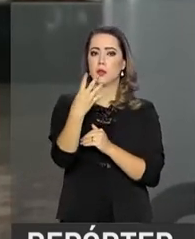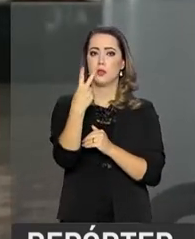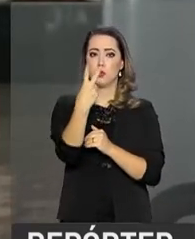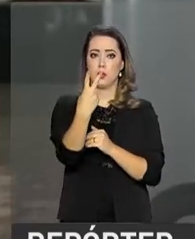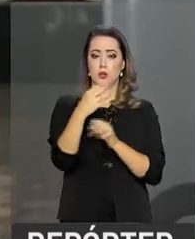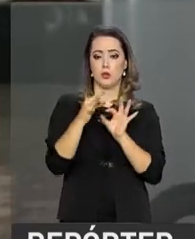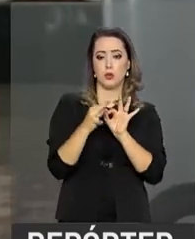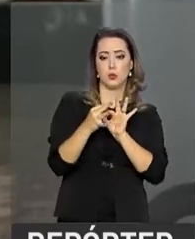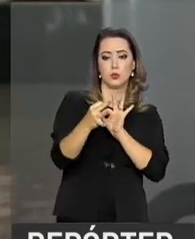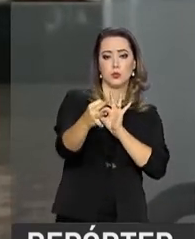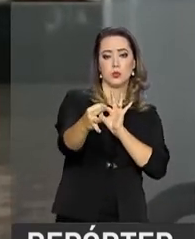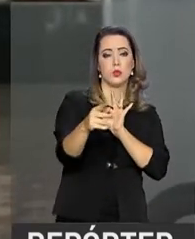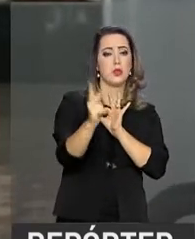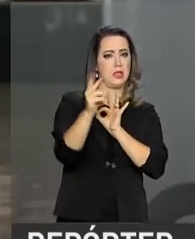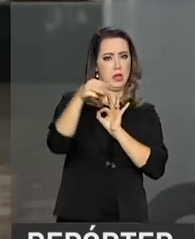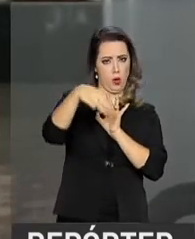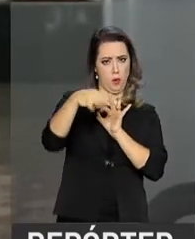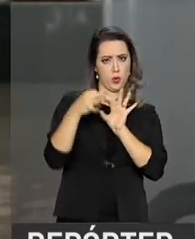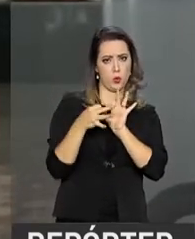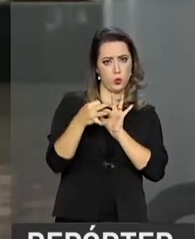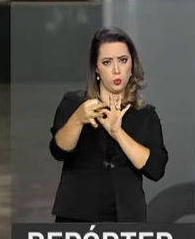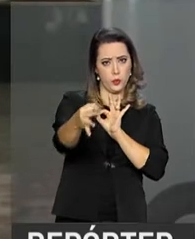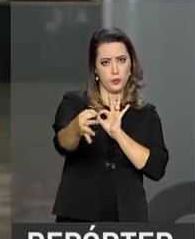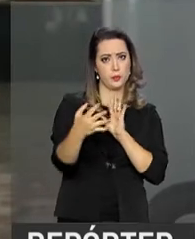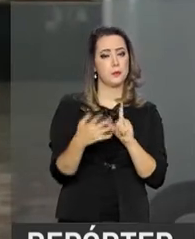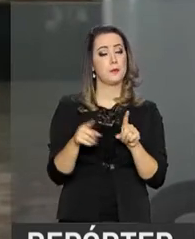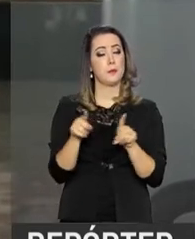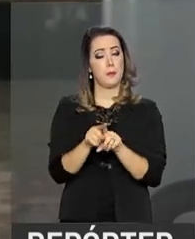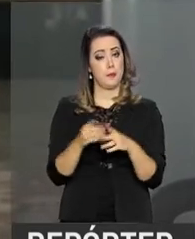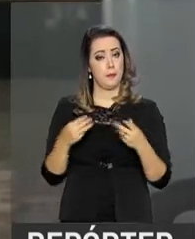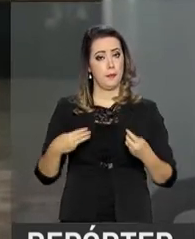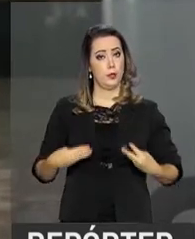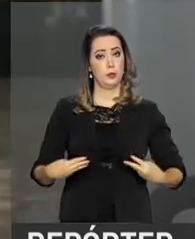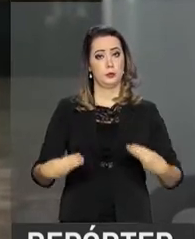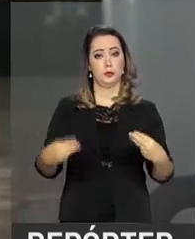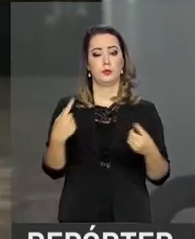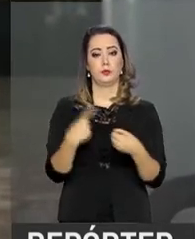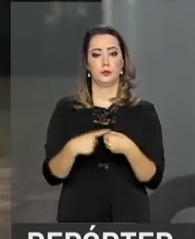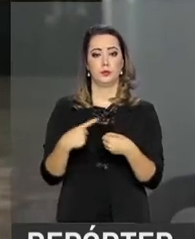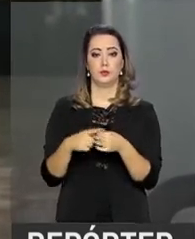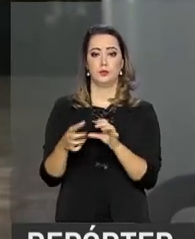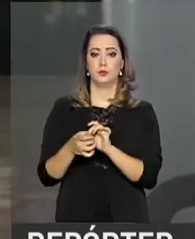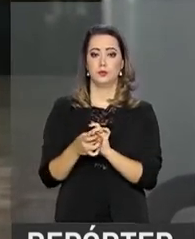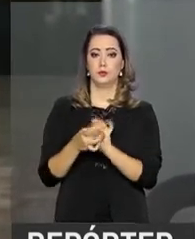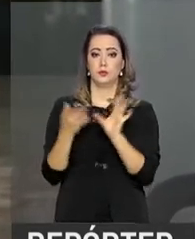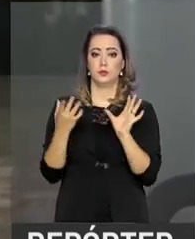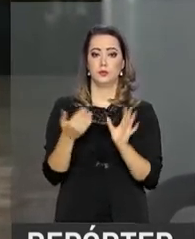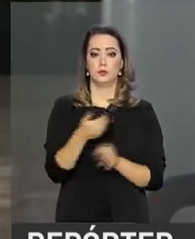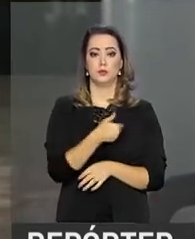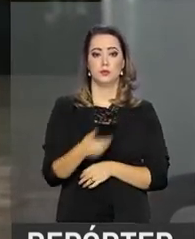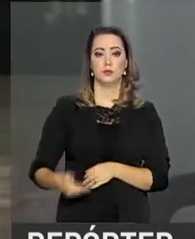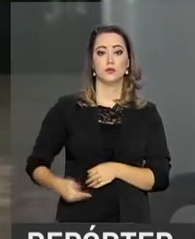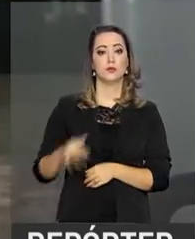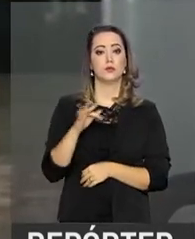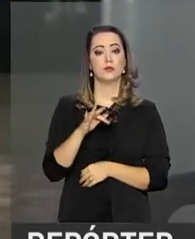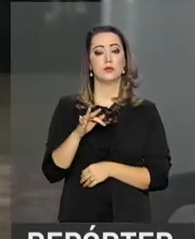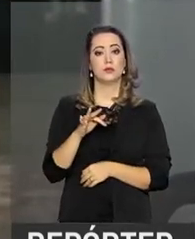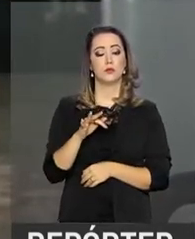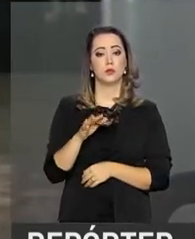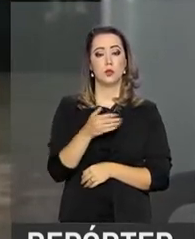quilômetros de extensão o ministério das cidades deve autorizar o governo do distrito federal